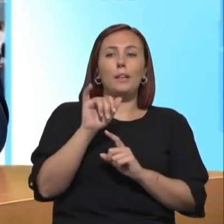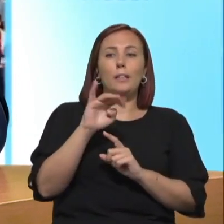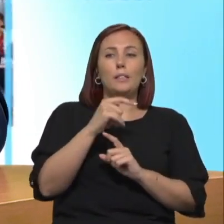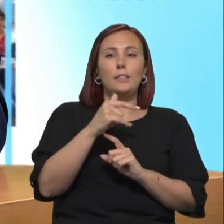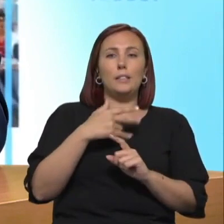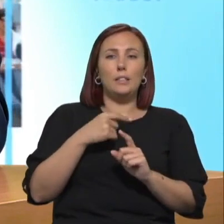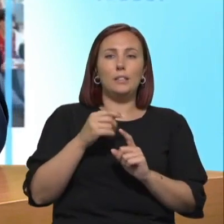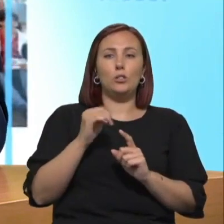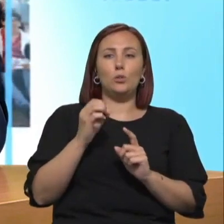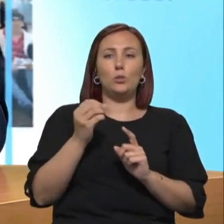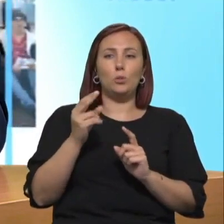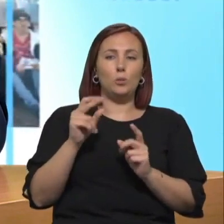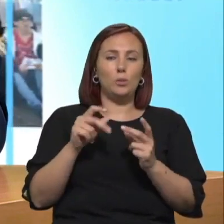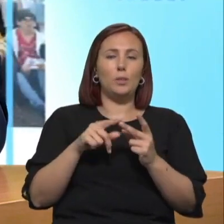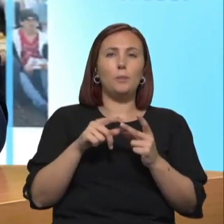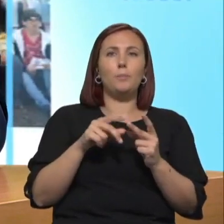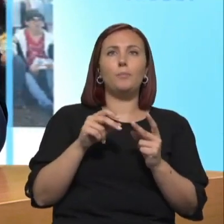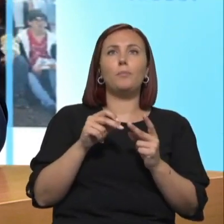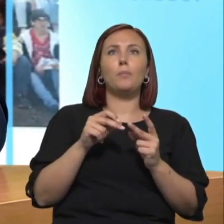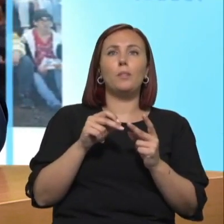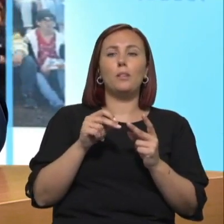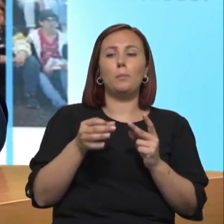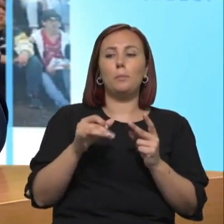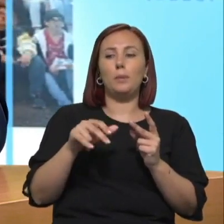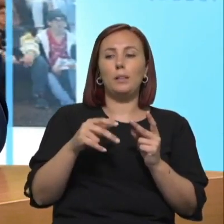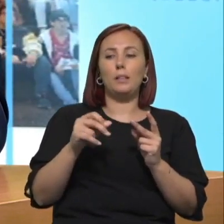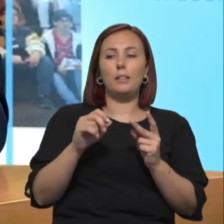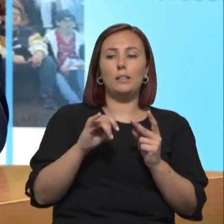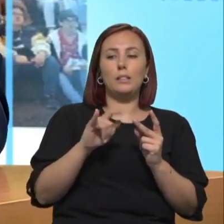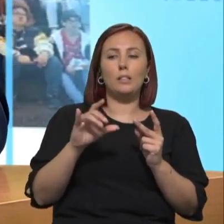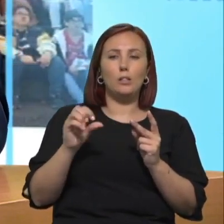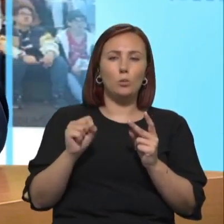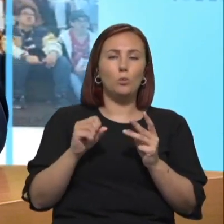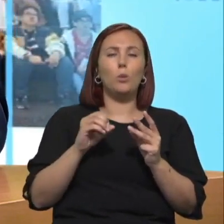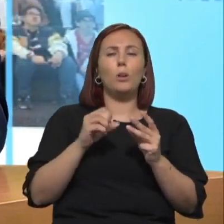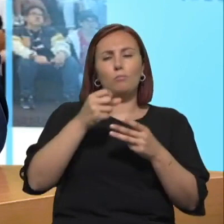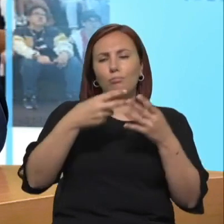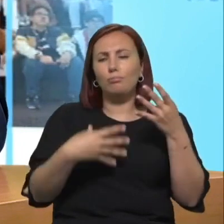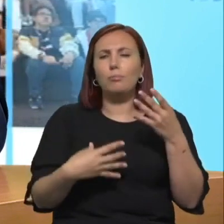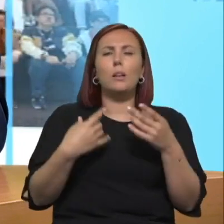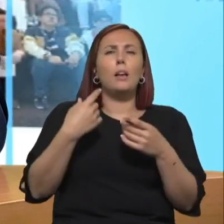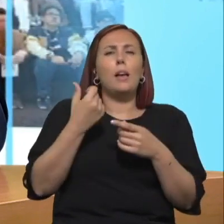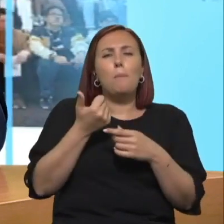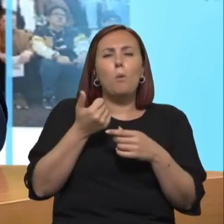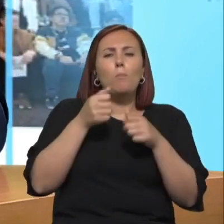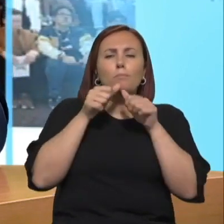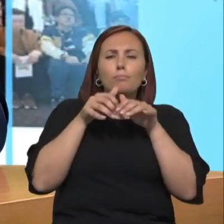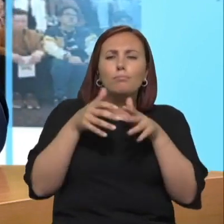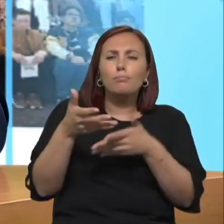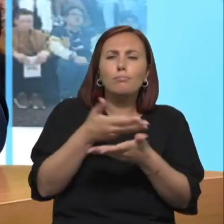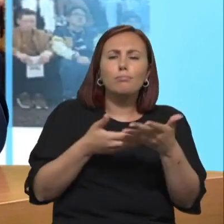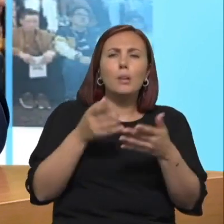a Maria dos Pinto da Silva, o Alfredo Bruta Costa e a Manuela Silva, é bom partilhar e dar a conhecer a importância